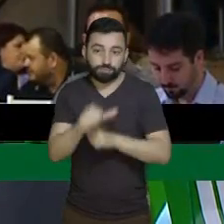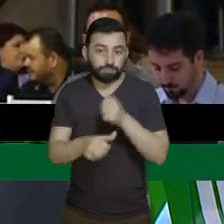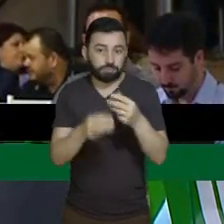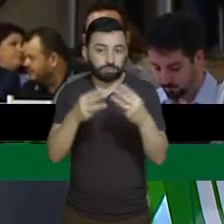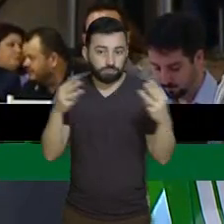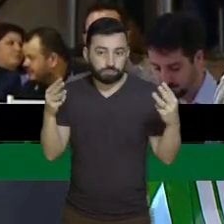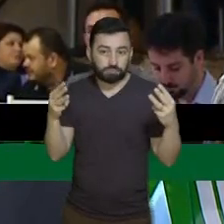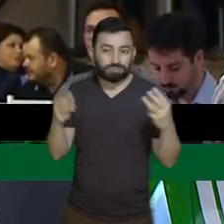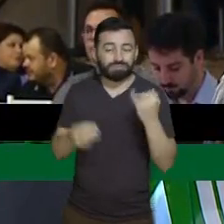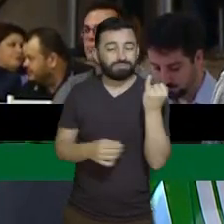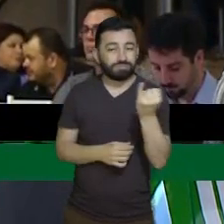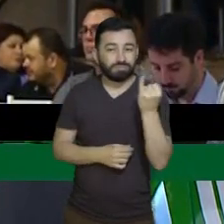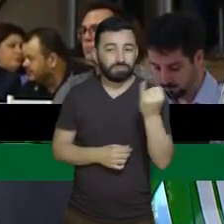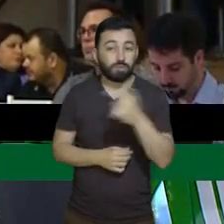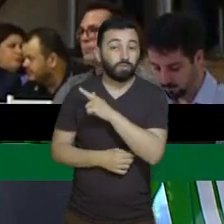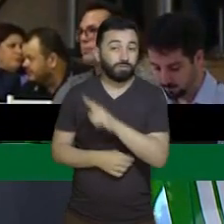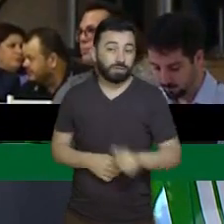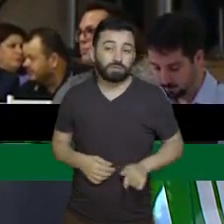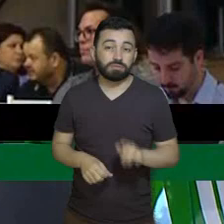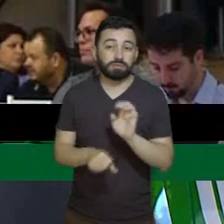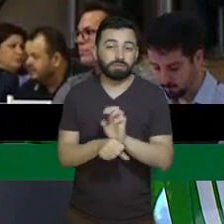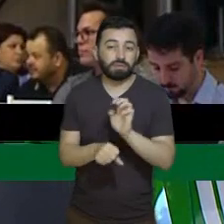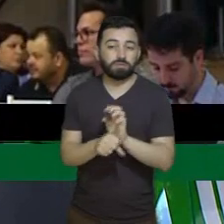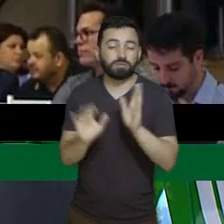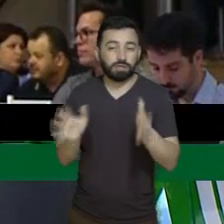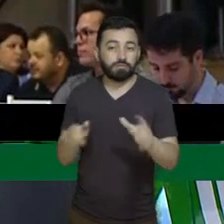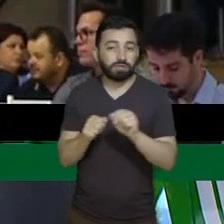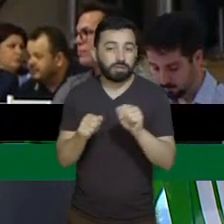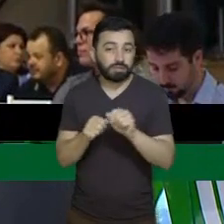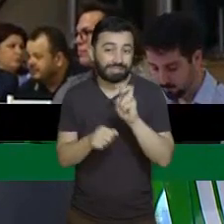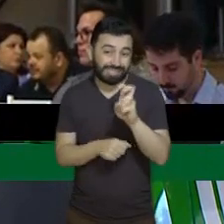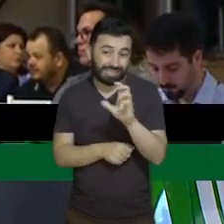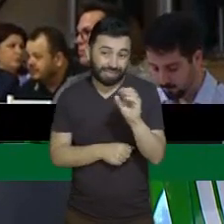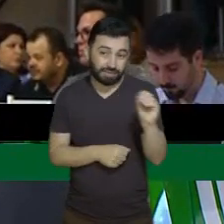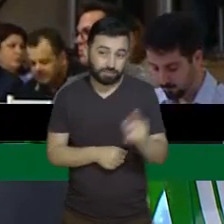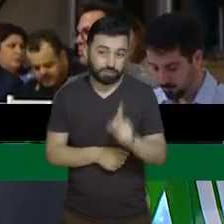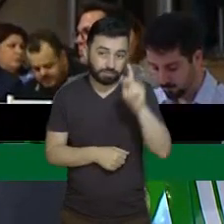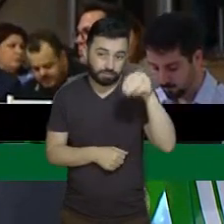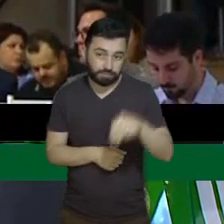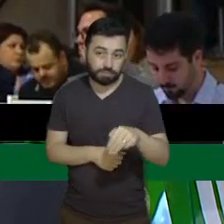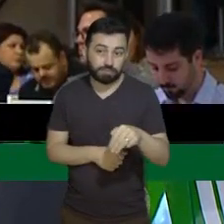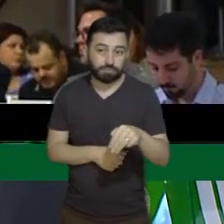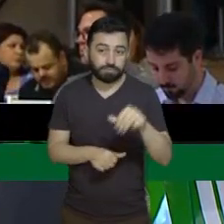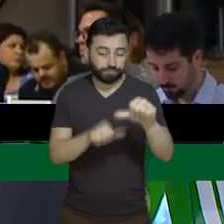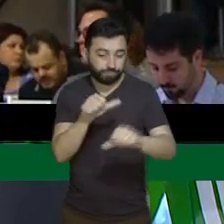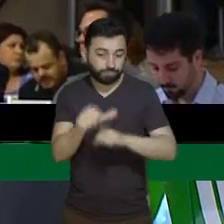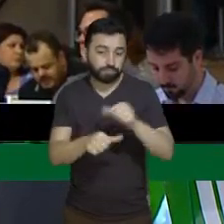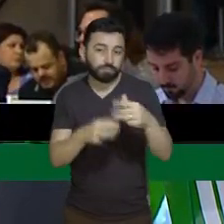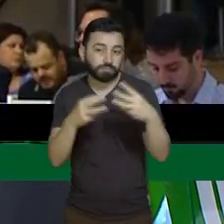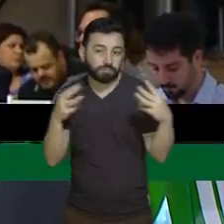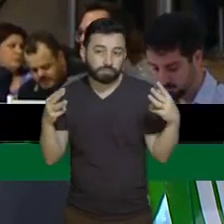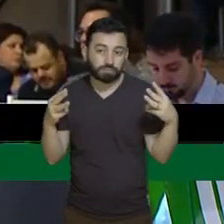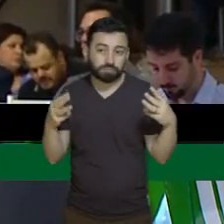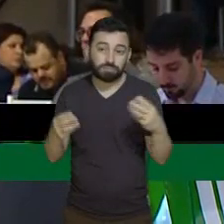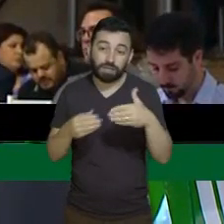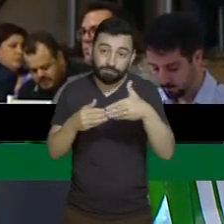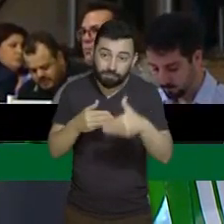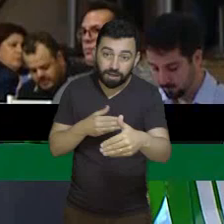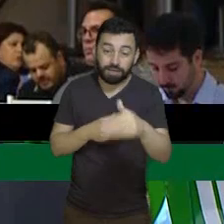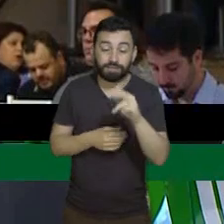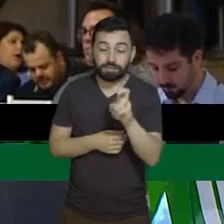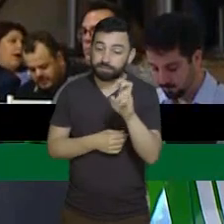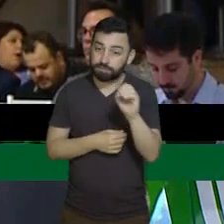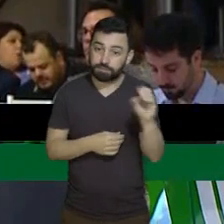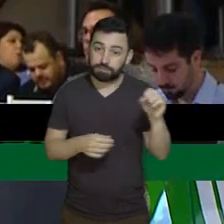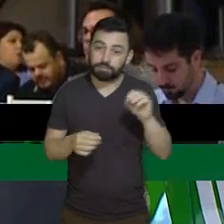É algo muito importante. O governo do Estado já fez 500 quilômetros de troca para a energia trifásica, vai fazer mais 500